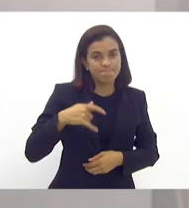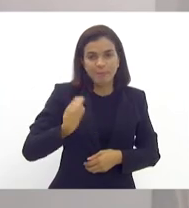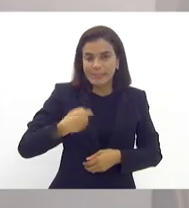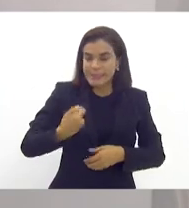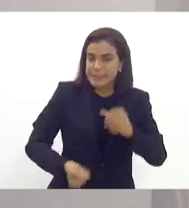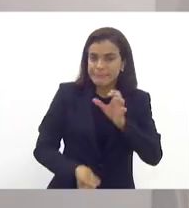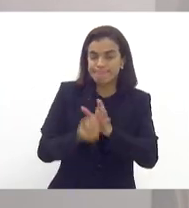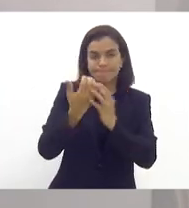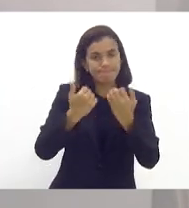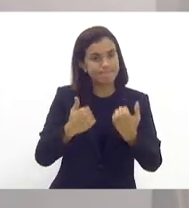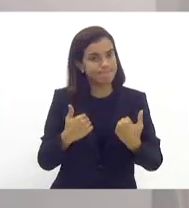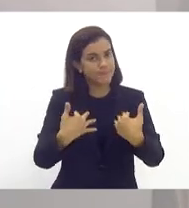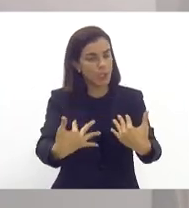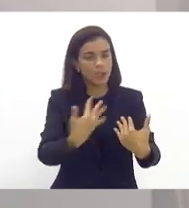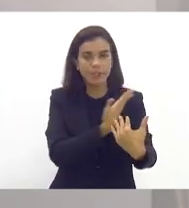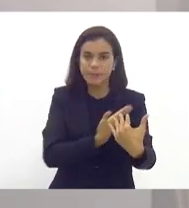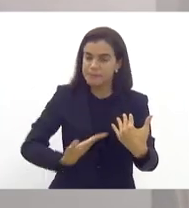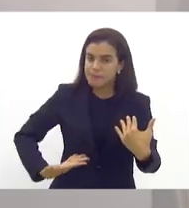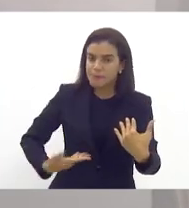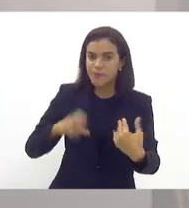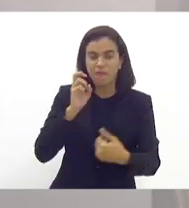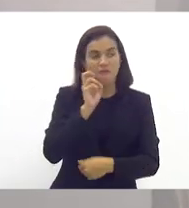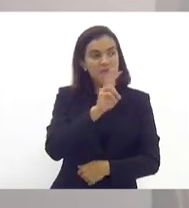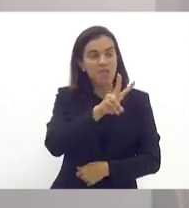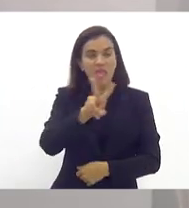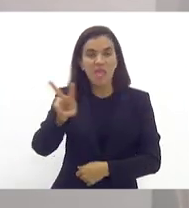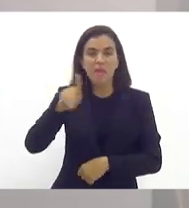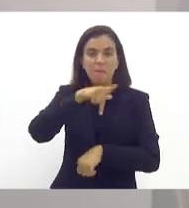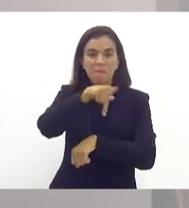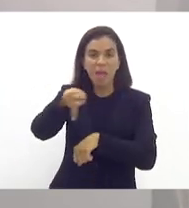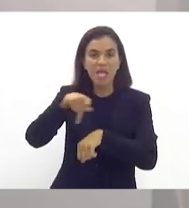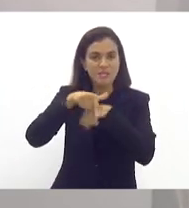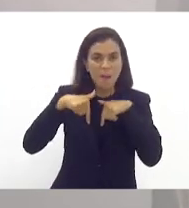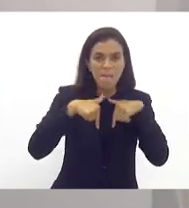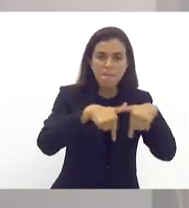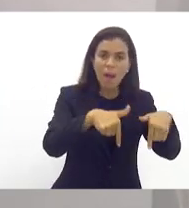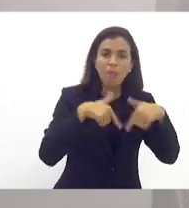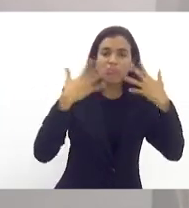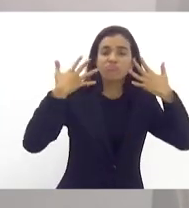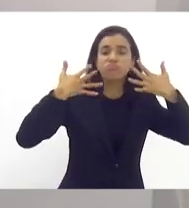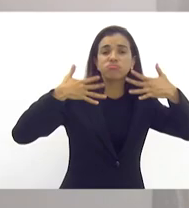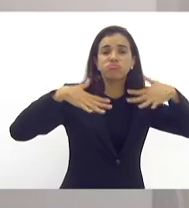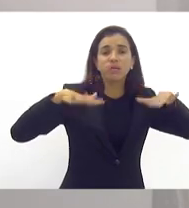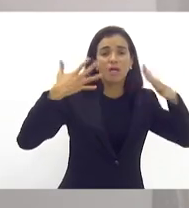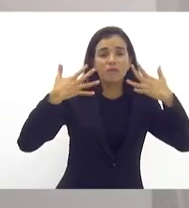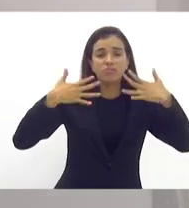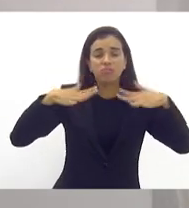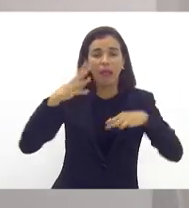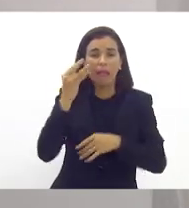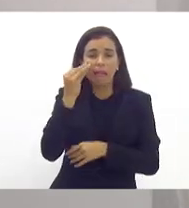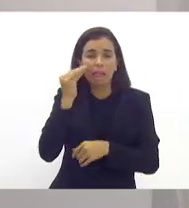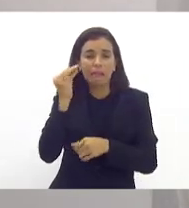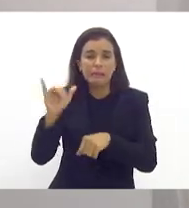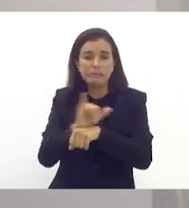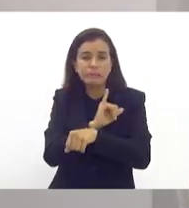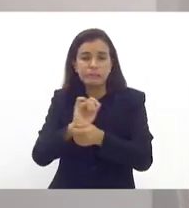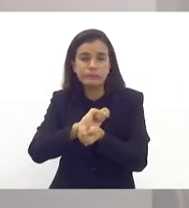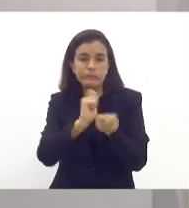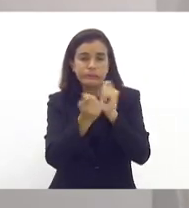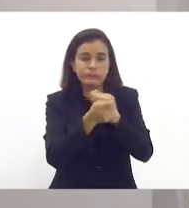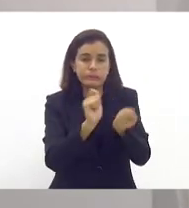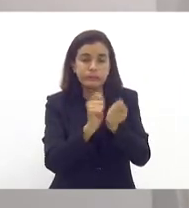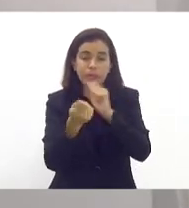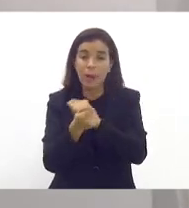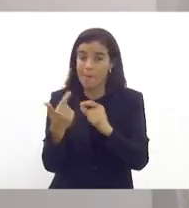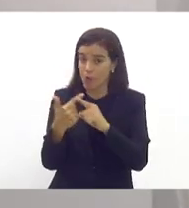pública para isso né enquanto a gente vê os países mais evoluídos reagindo de forma natural e tentando acertar as coisas porque o futuro